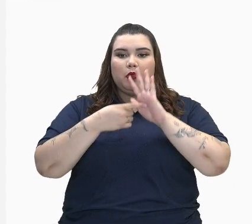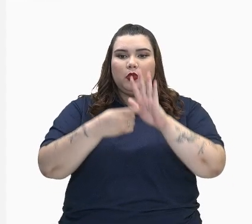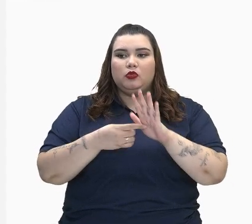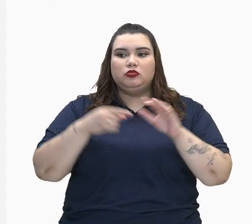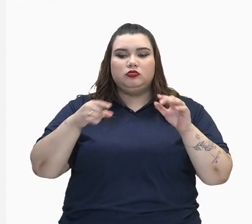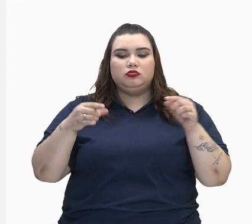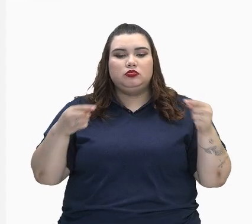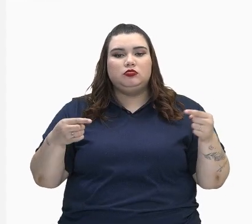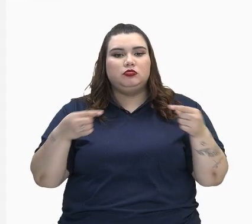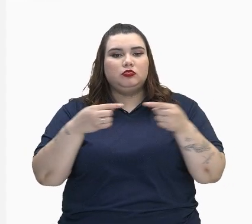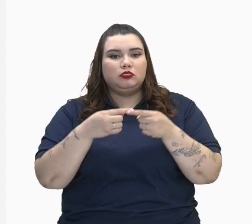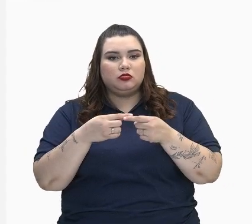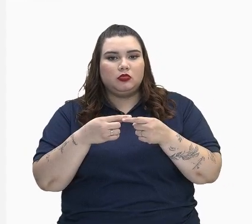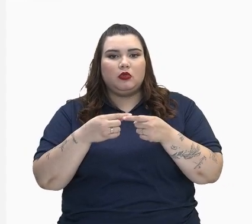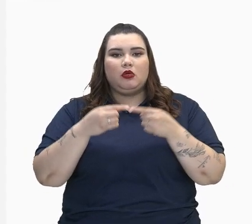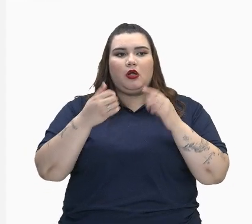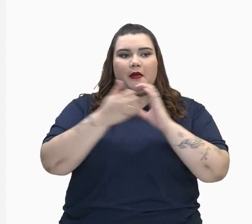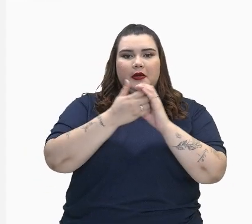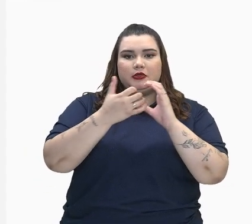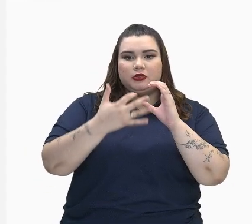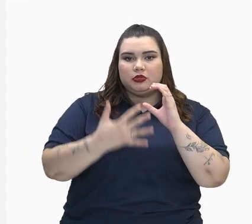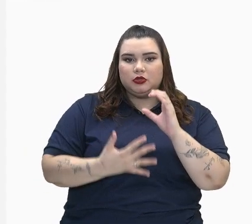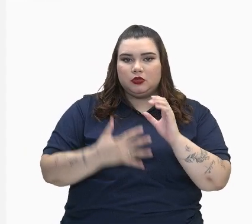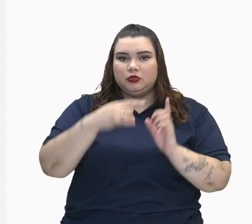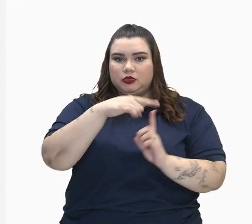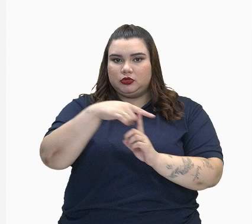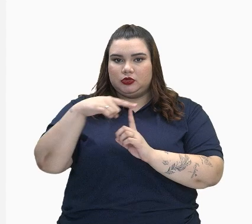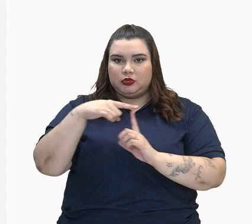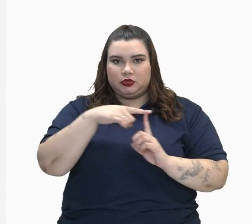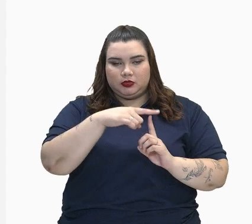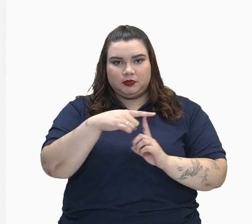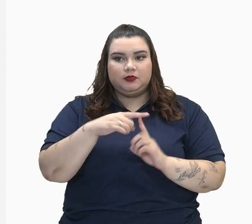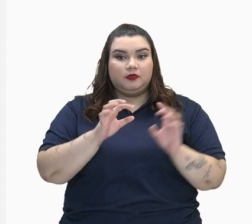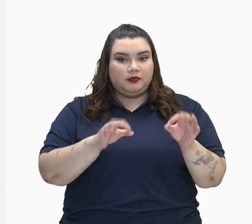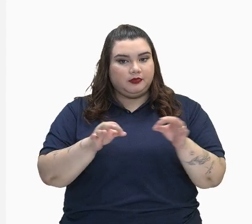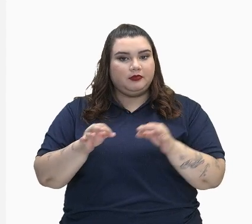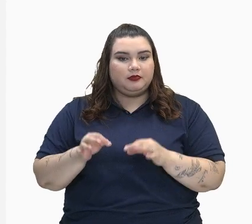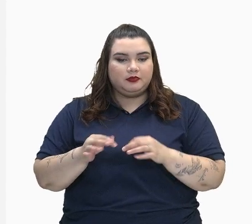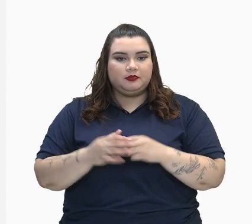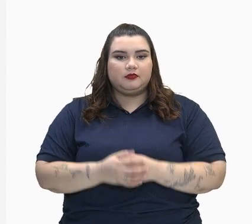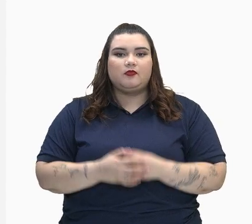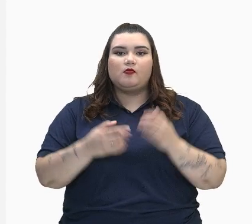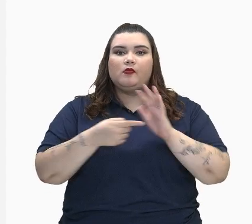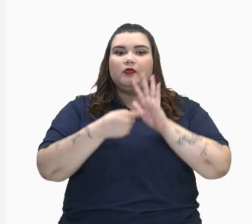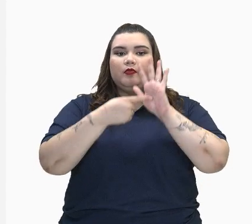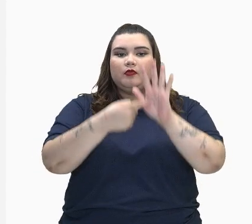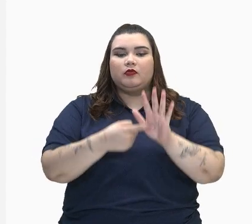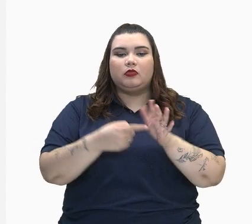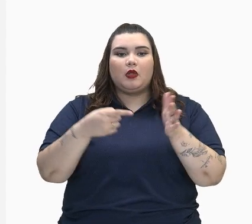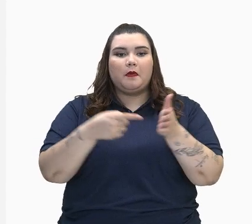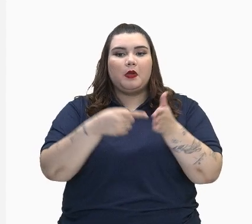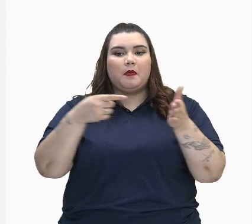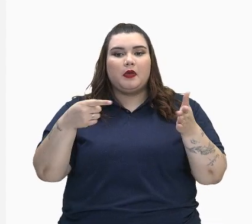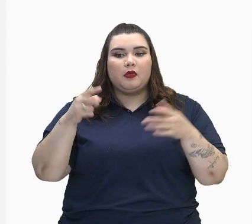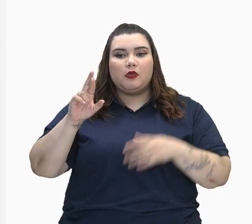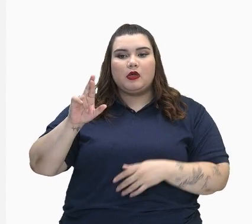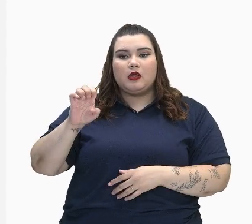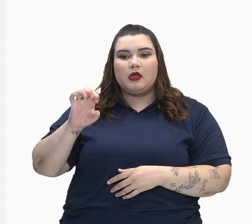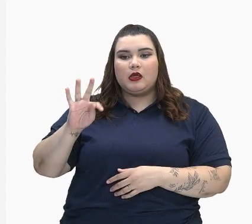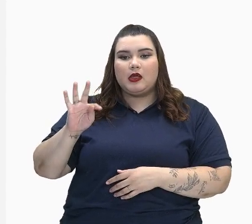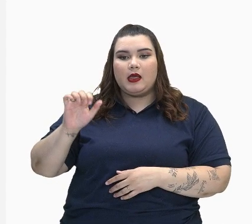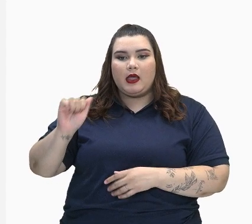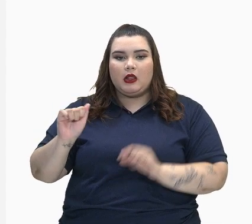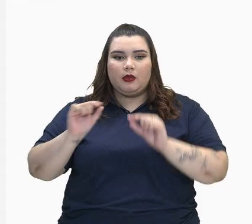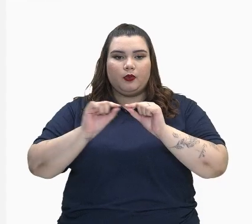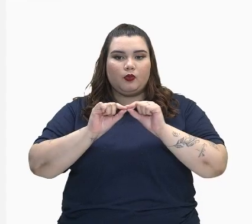o quê? Contornos, formas e expressões. E aí nós temos a linha reta. A linha